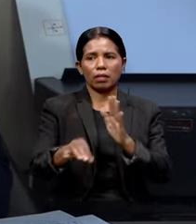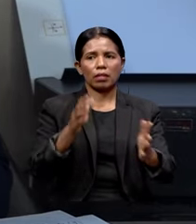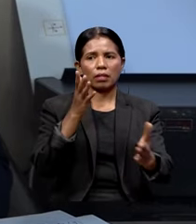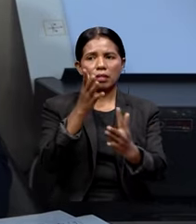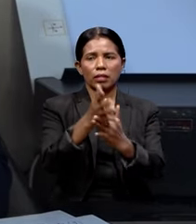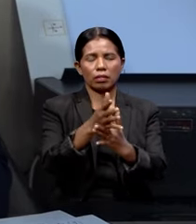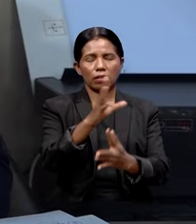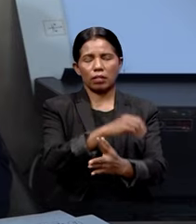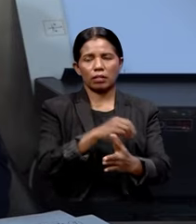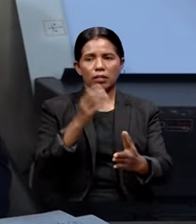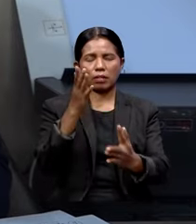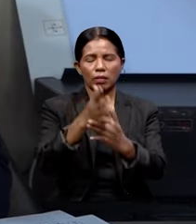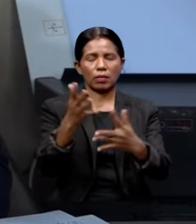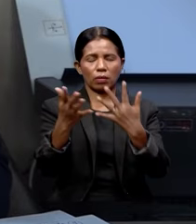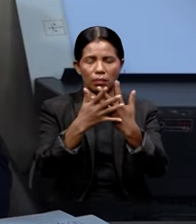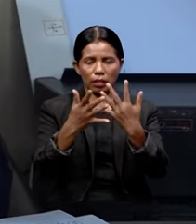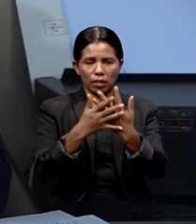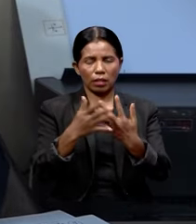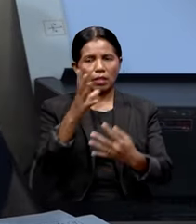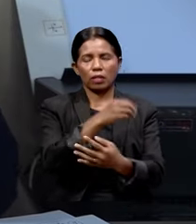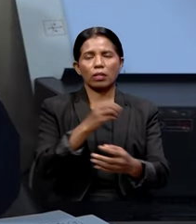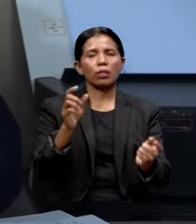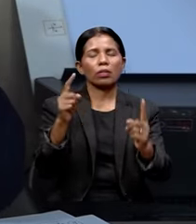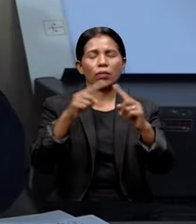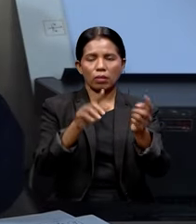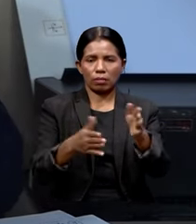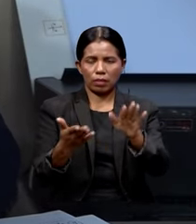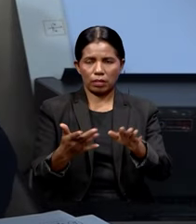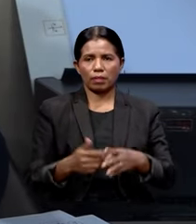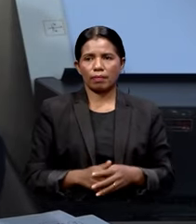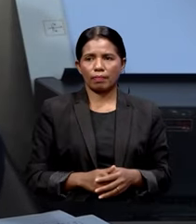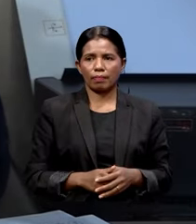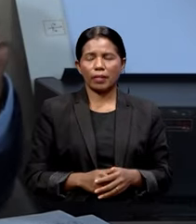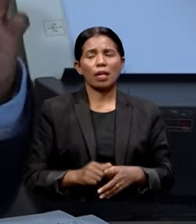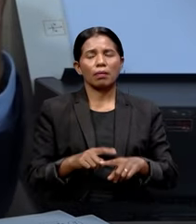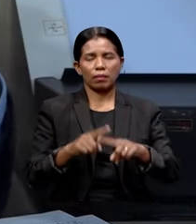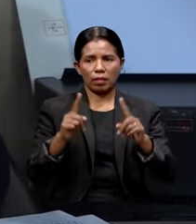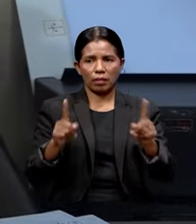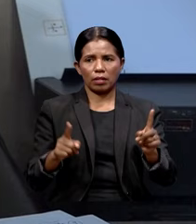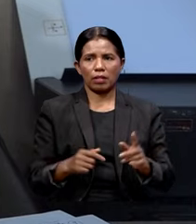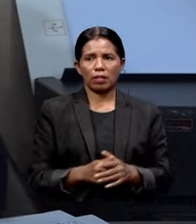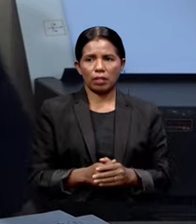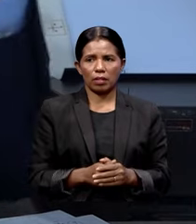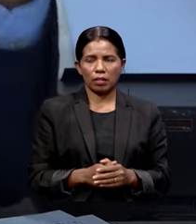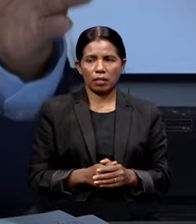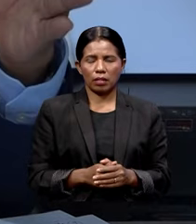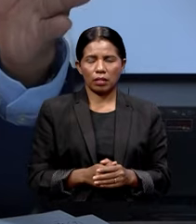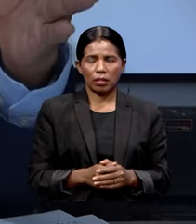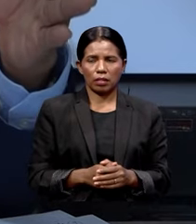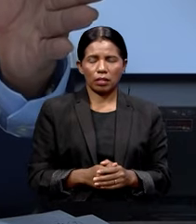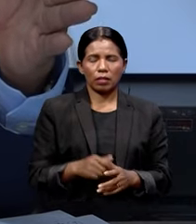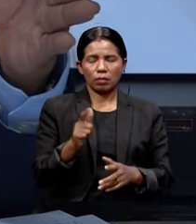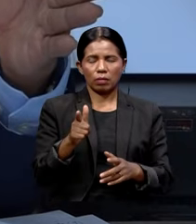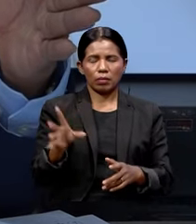se eu morrido durante minha prisão dar. Ok? Mas bem, é dia 26